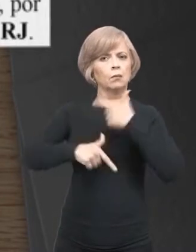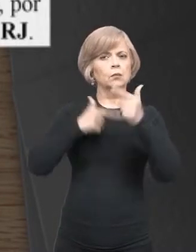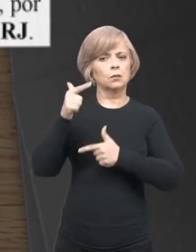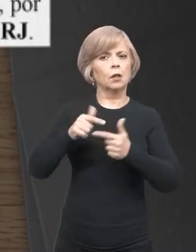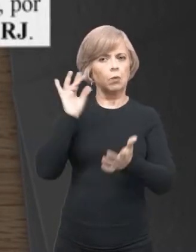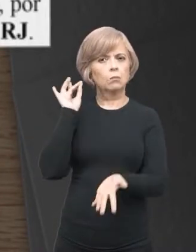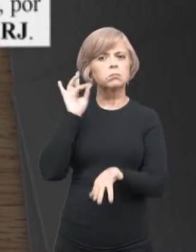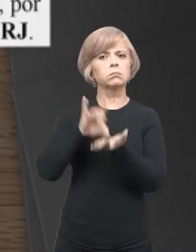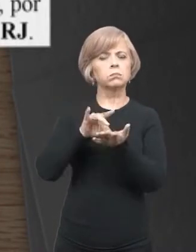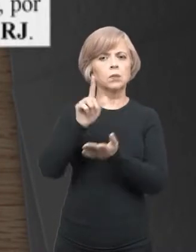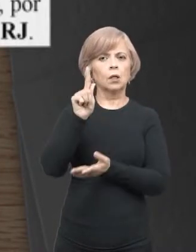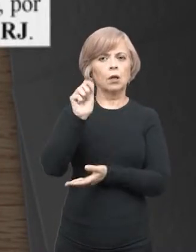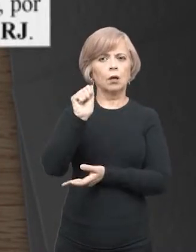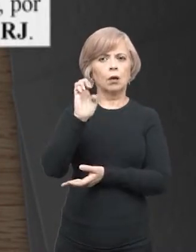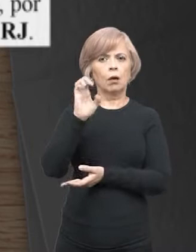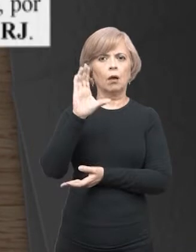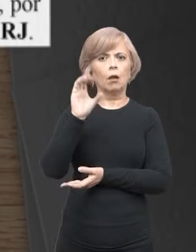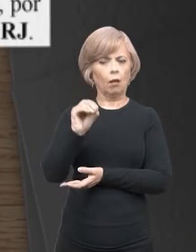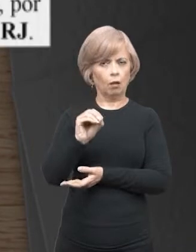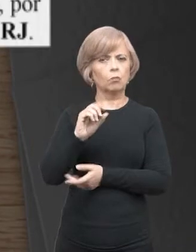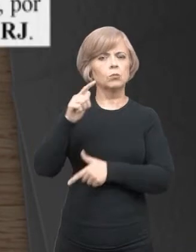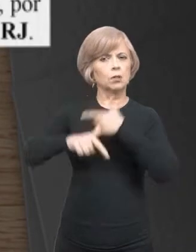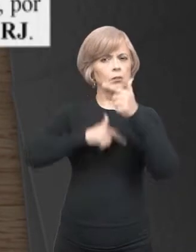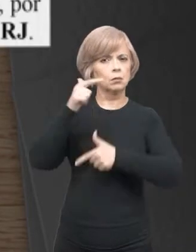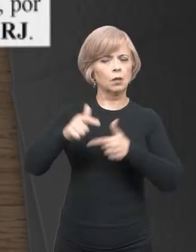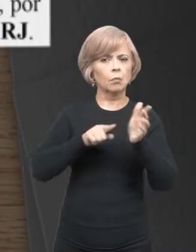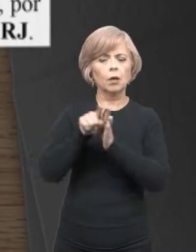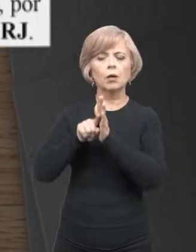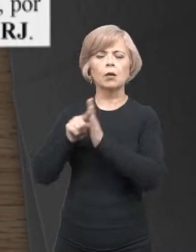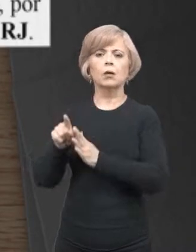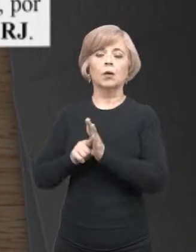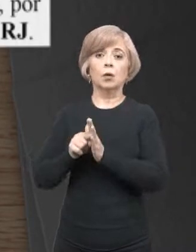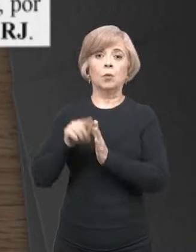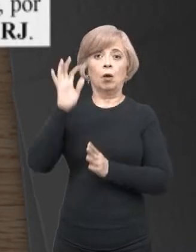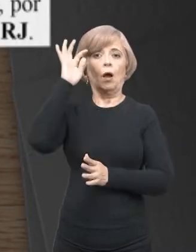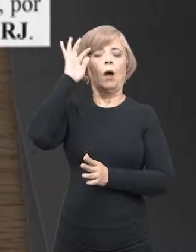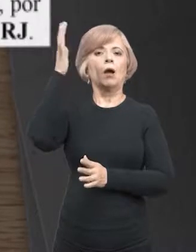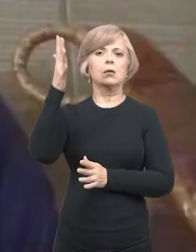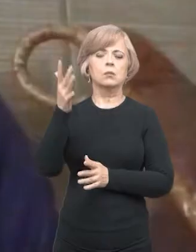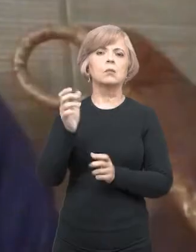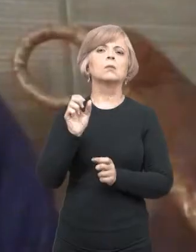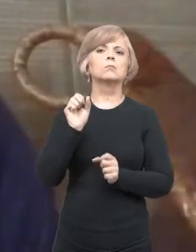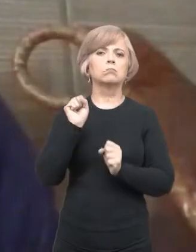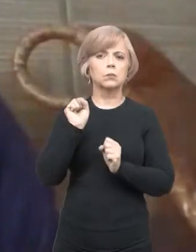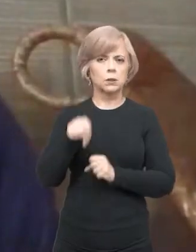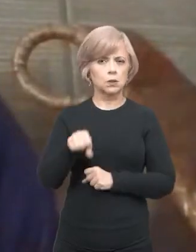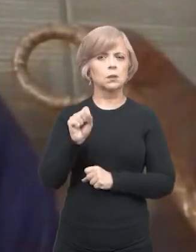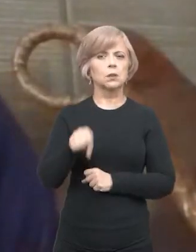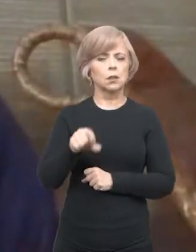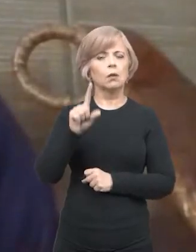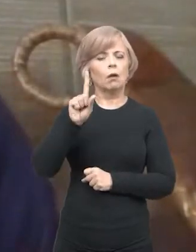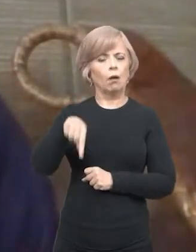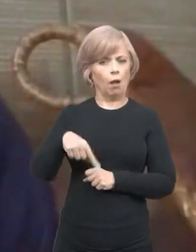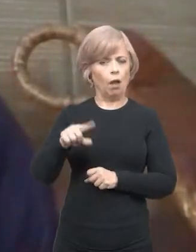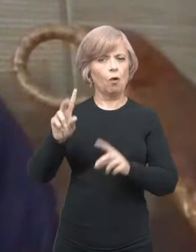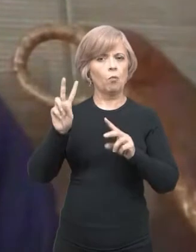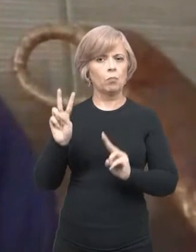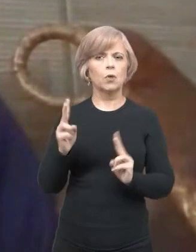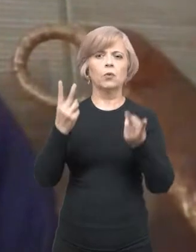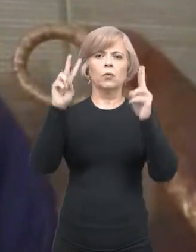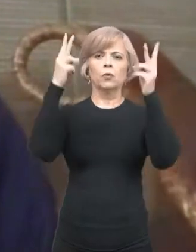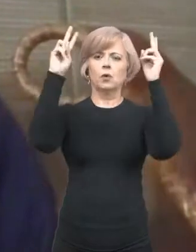lá pelo GAECO. Então, eu acho que a decisão em si é um